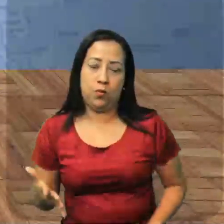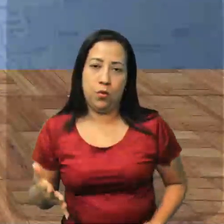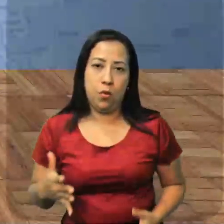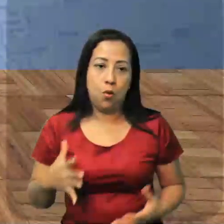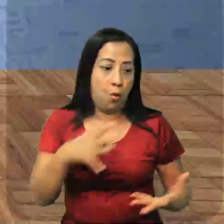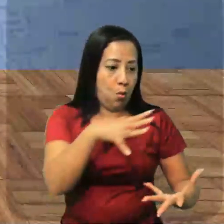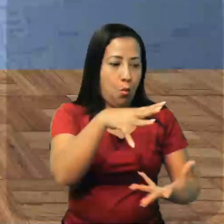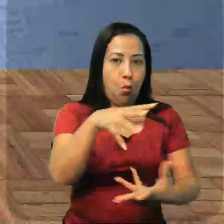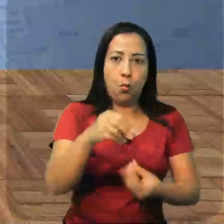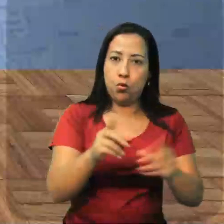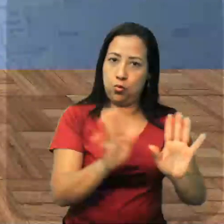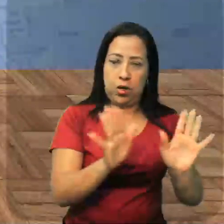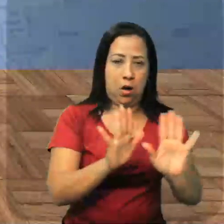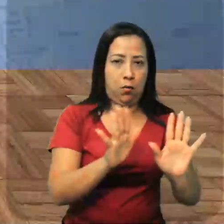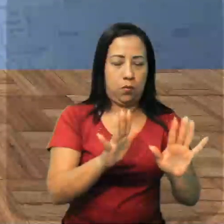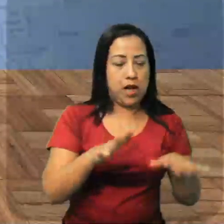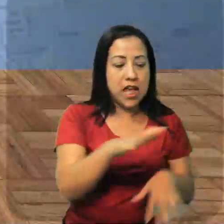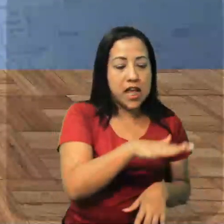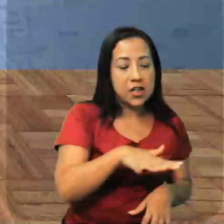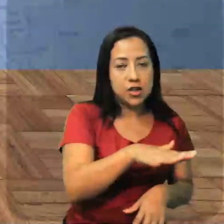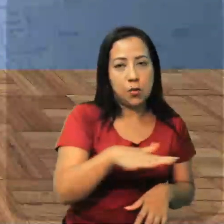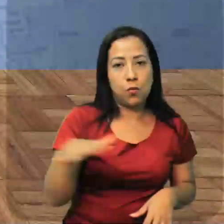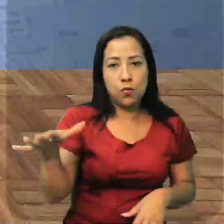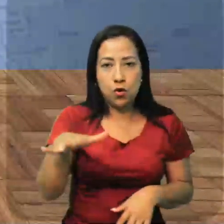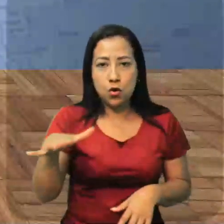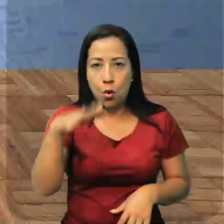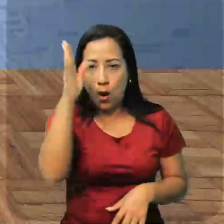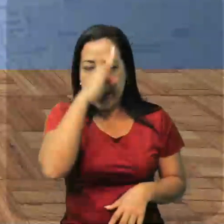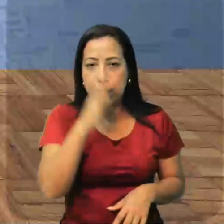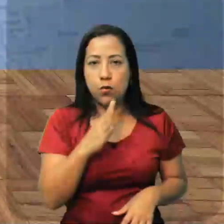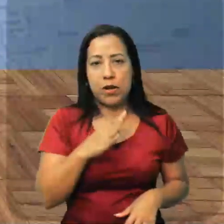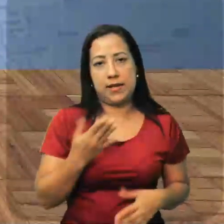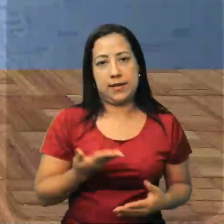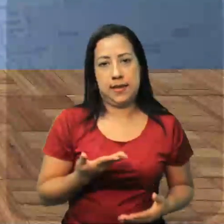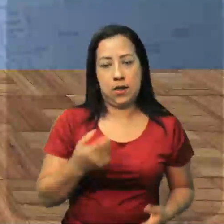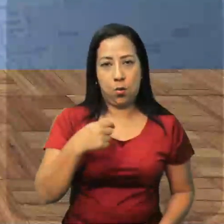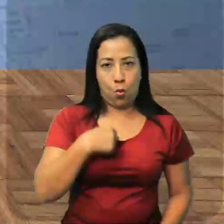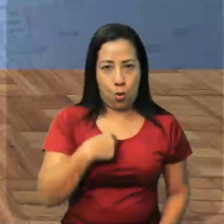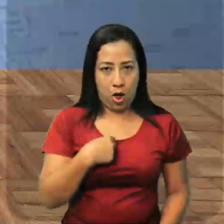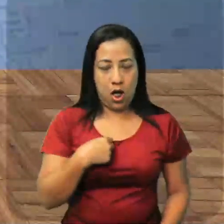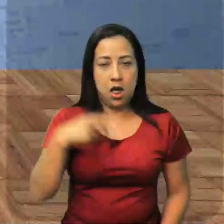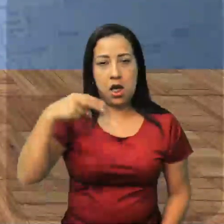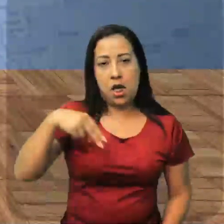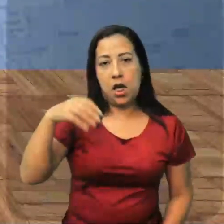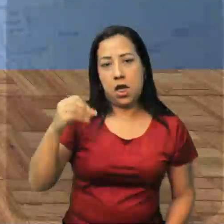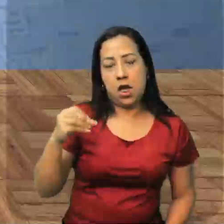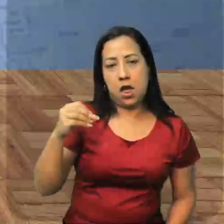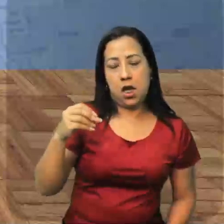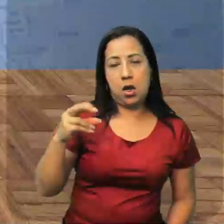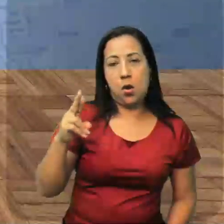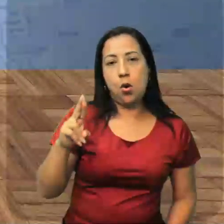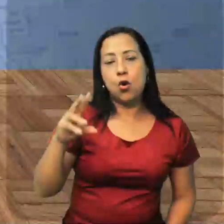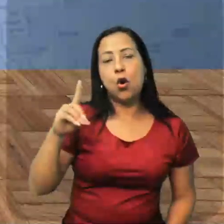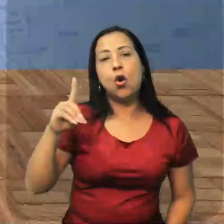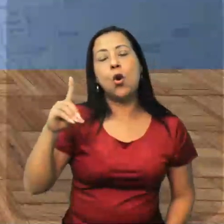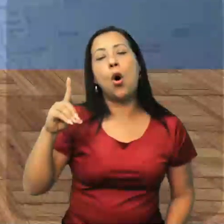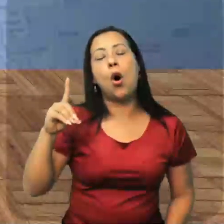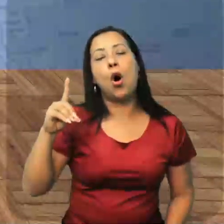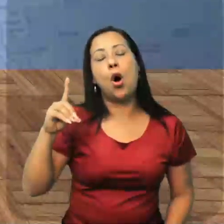No caso brasileiro, eu, nordestino, saí da região, ó, vim para qual região?